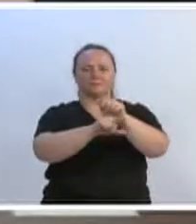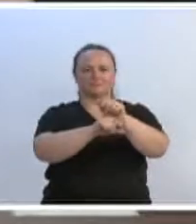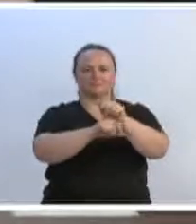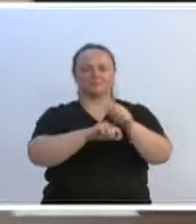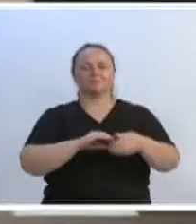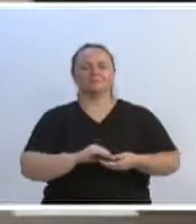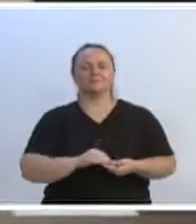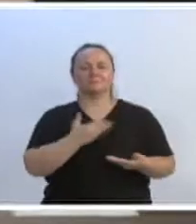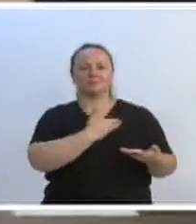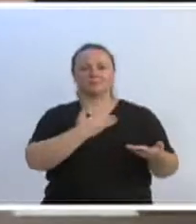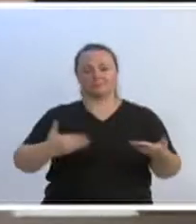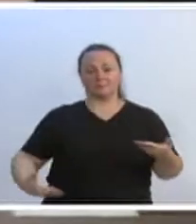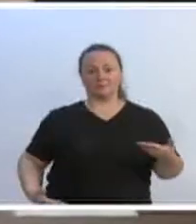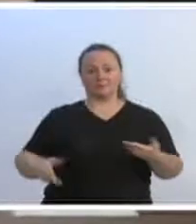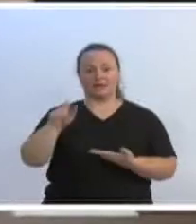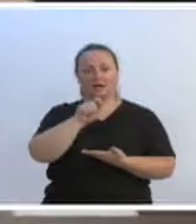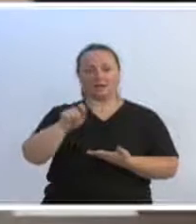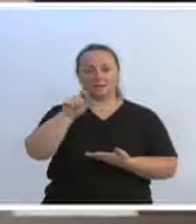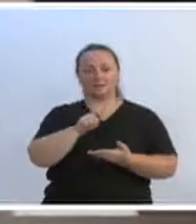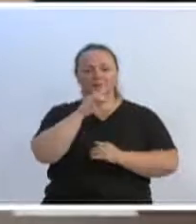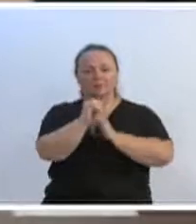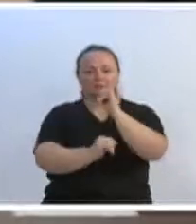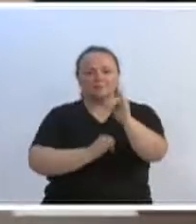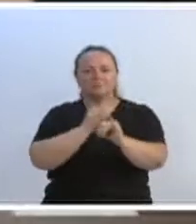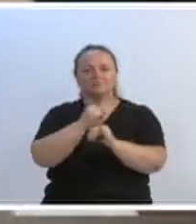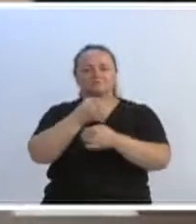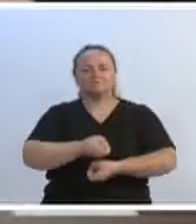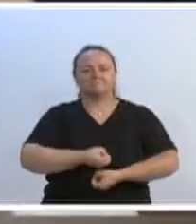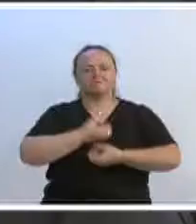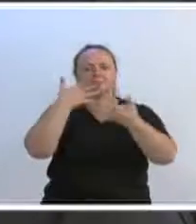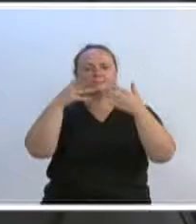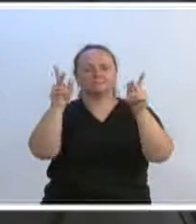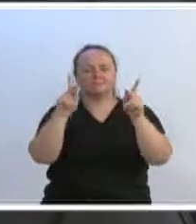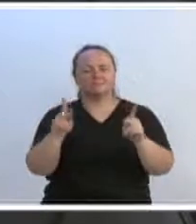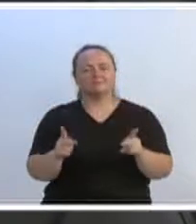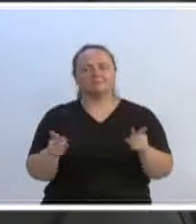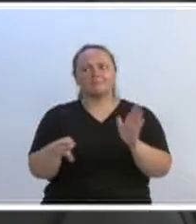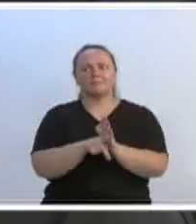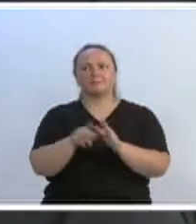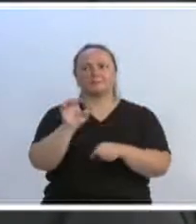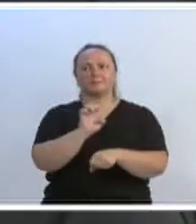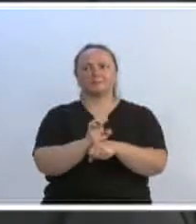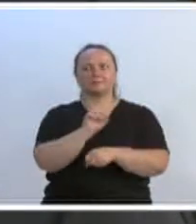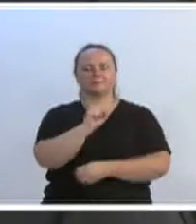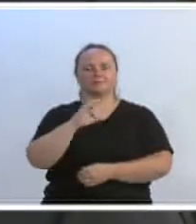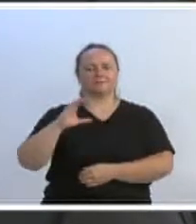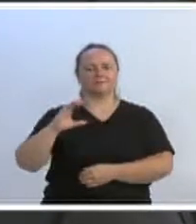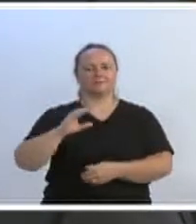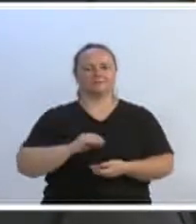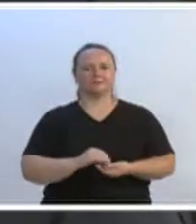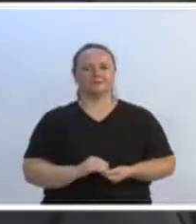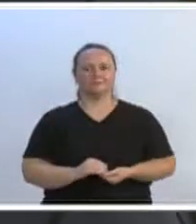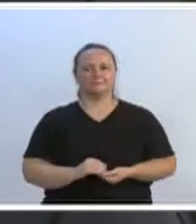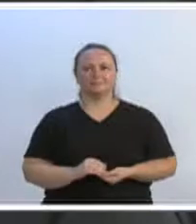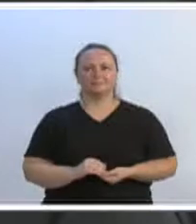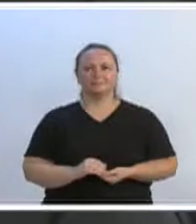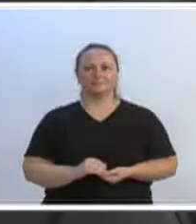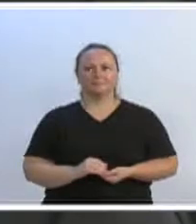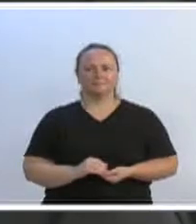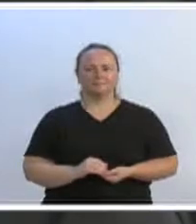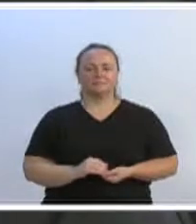Museu Histórico e Arquivo Público de Itajaí. Pastor Milton Jandrei, pároco da Paróquia